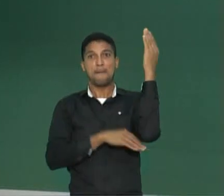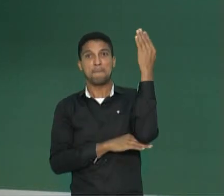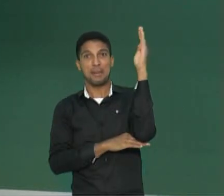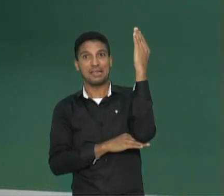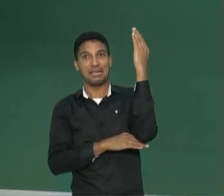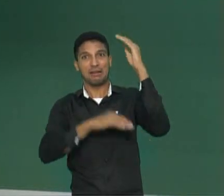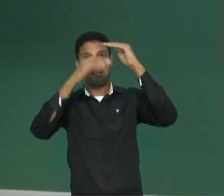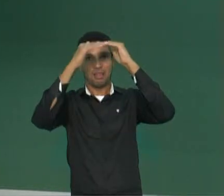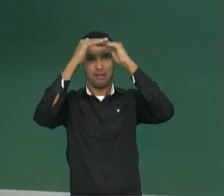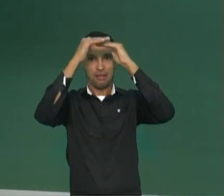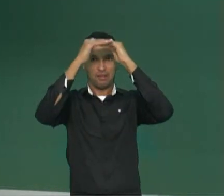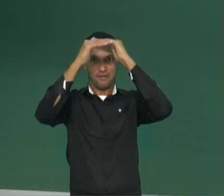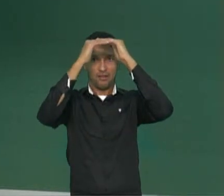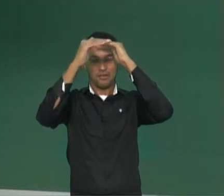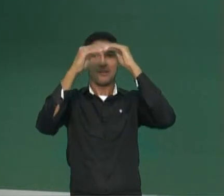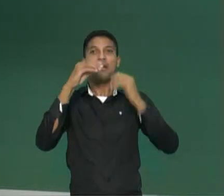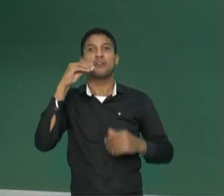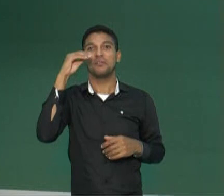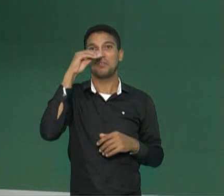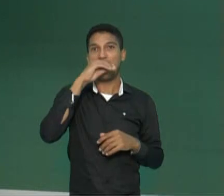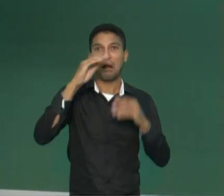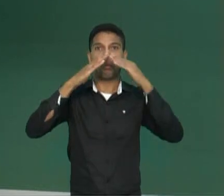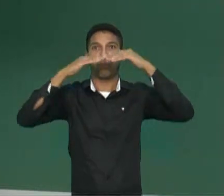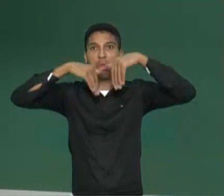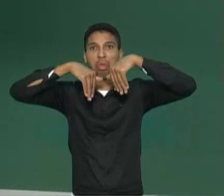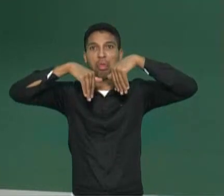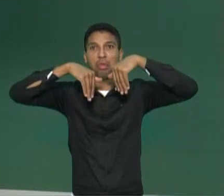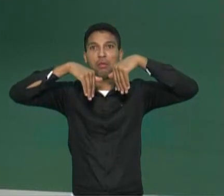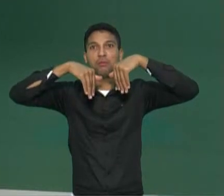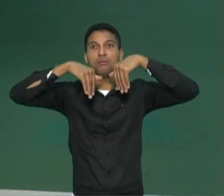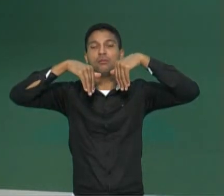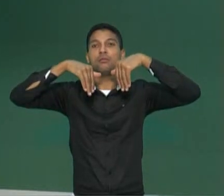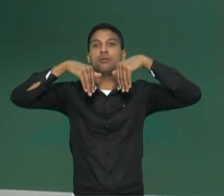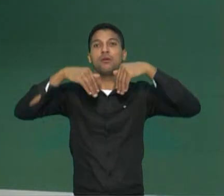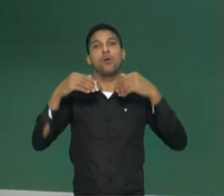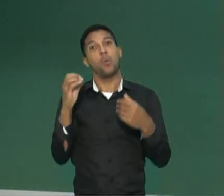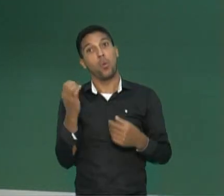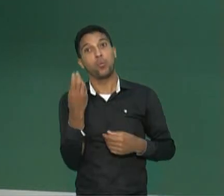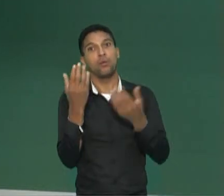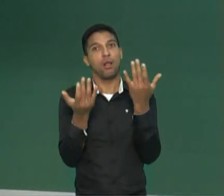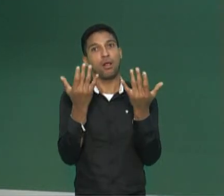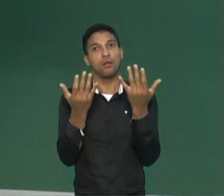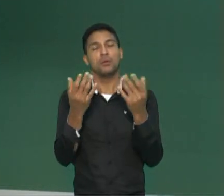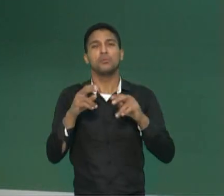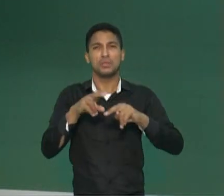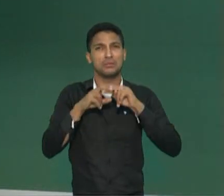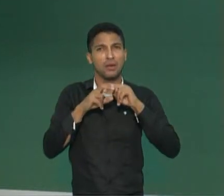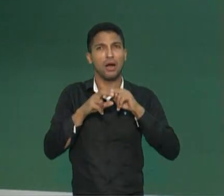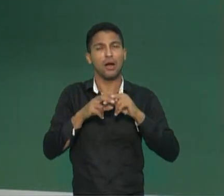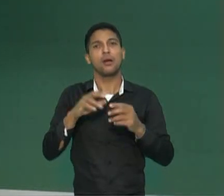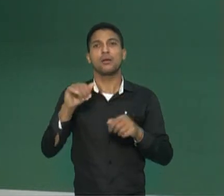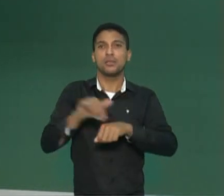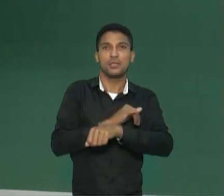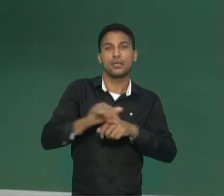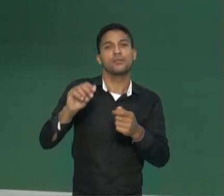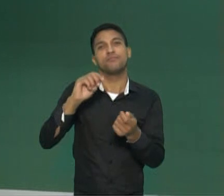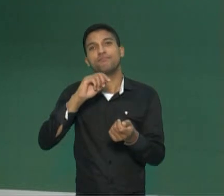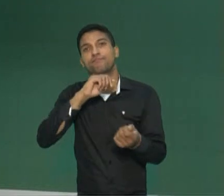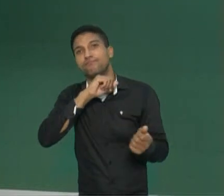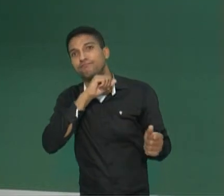muito grande, né? Porque a tendência era fragilizar. E eles vão buscar inspiração lá antes de Cristo,